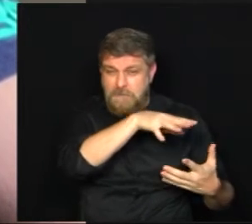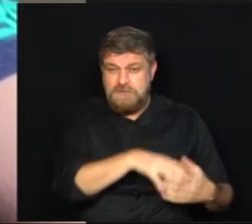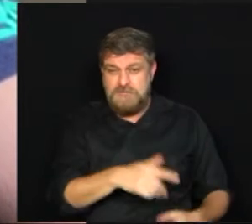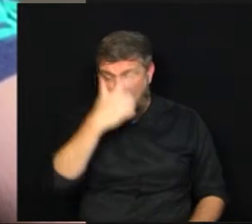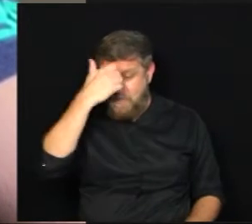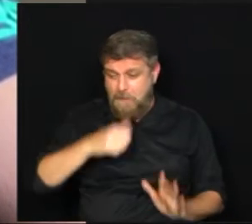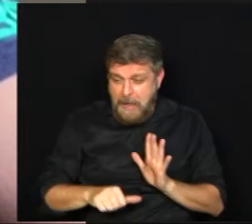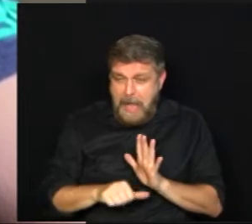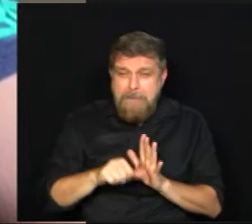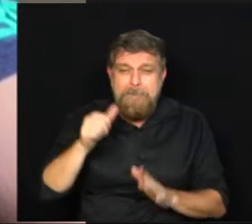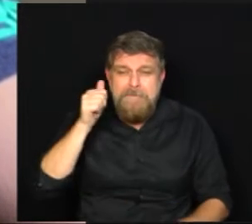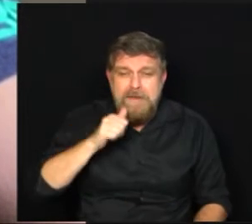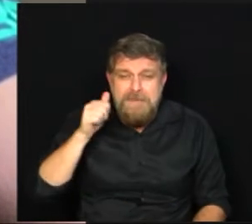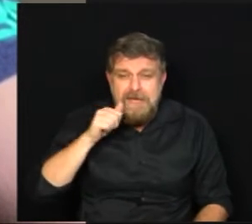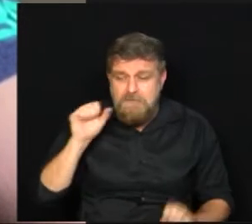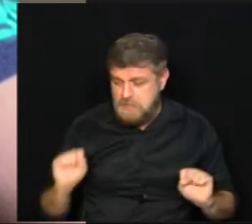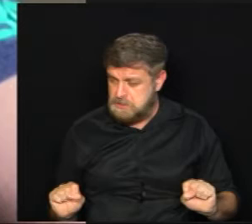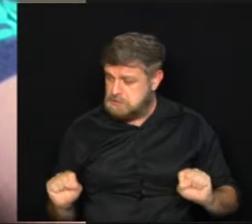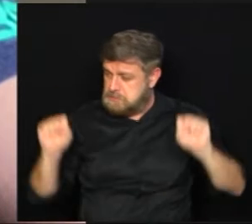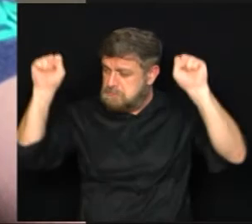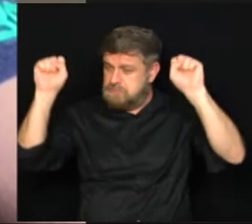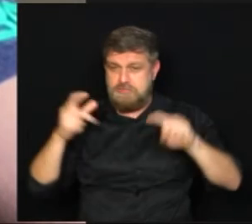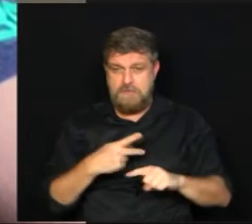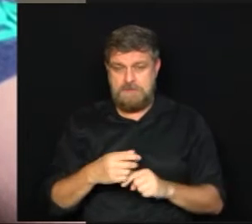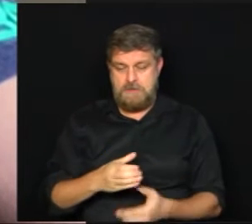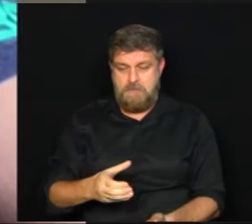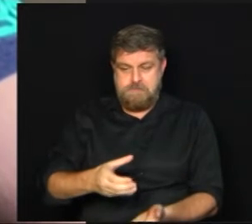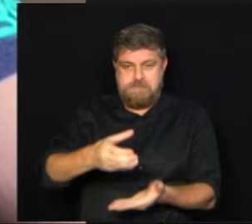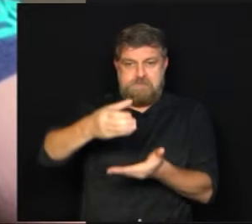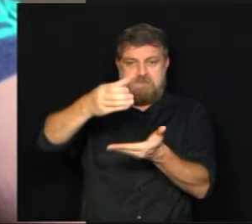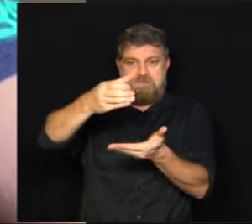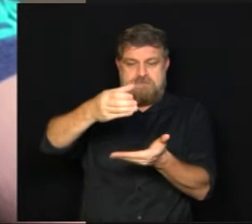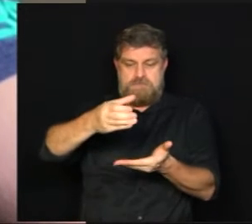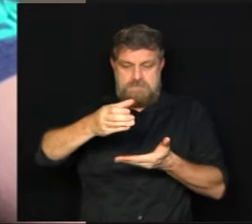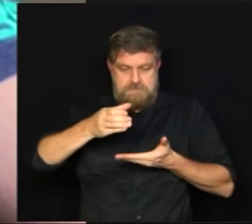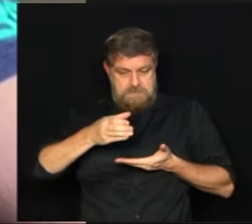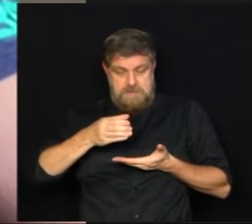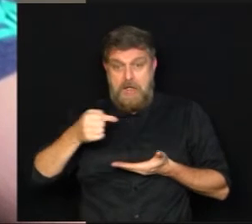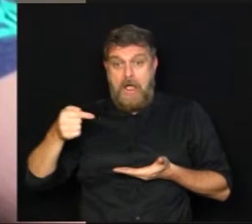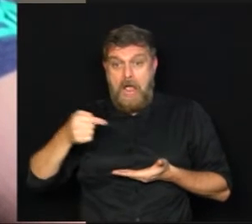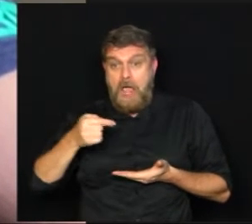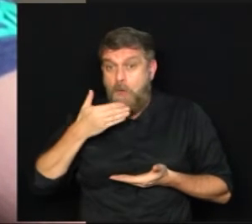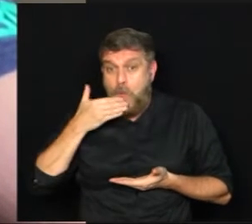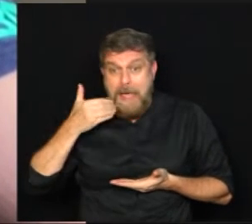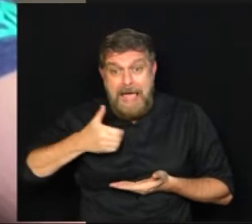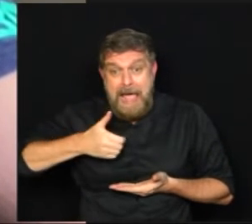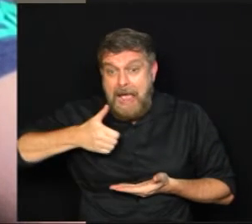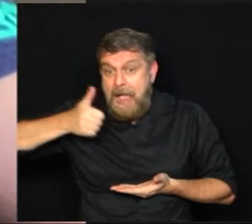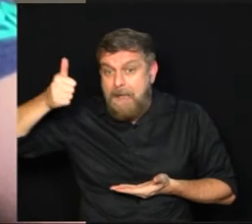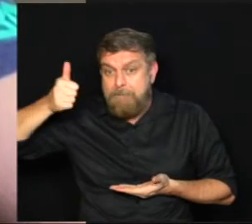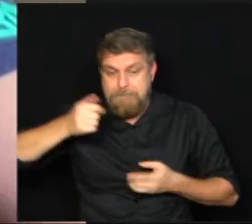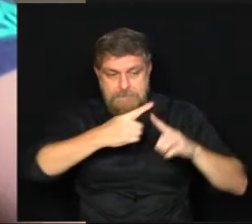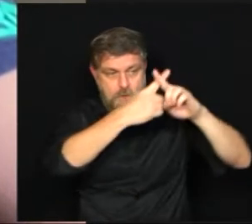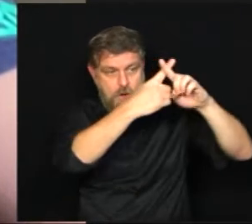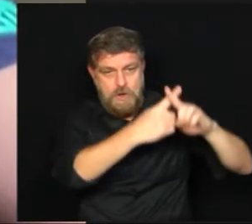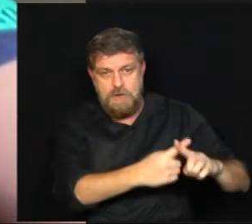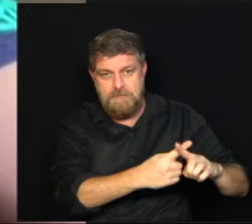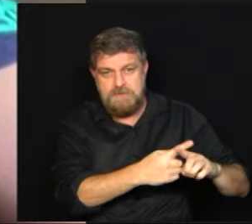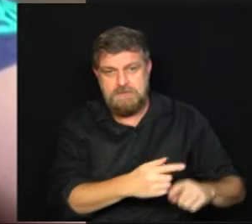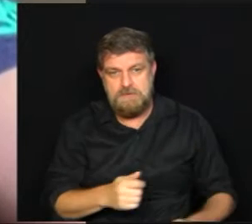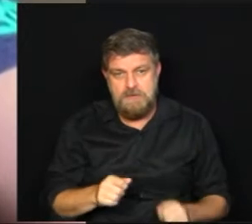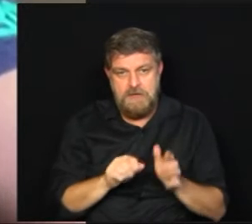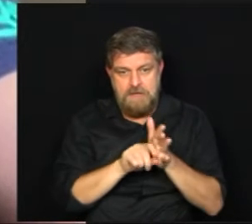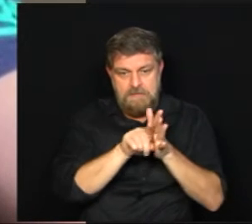mulher mundial que teve, e eu ganhei um troféu da IWF dizendo que eu era a melhor atleta da competição, que tinha um